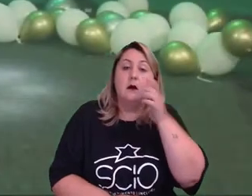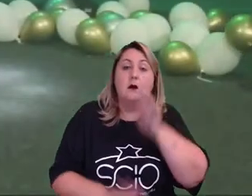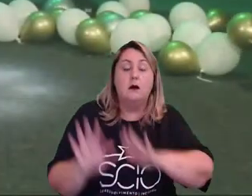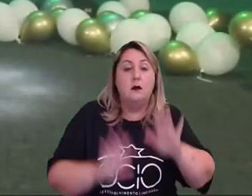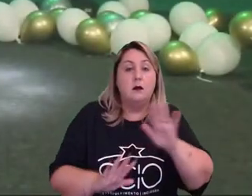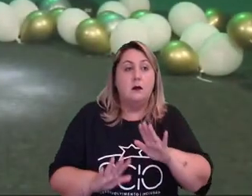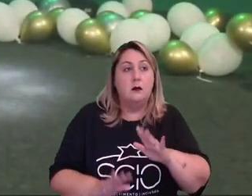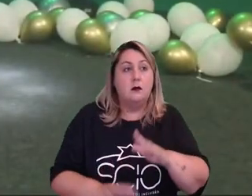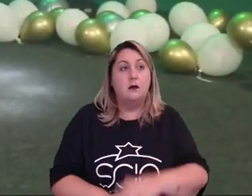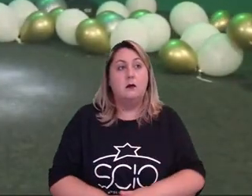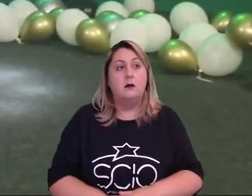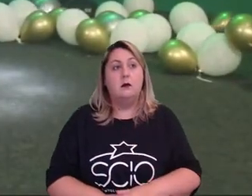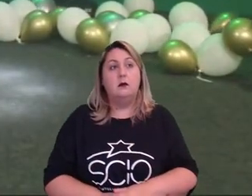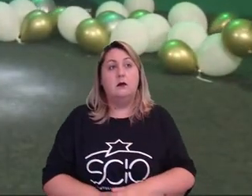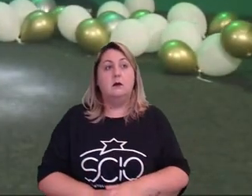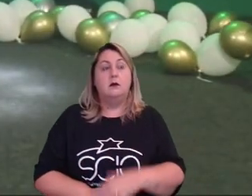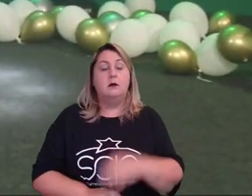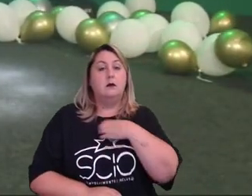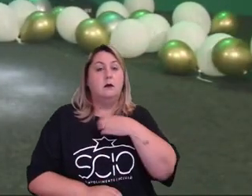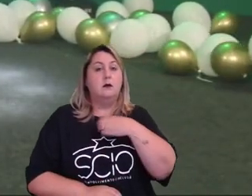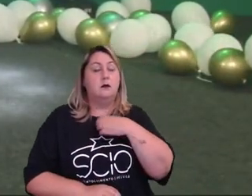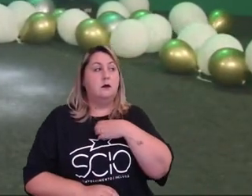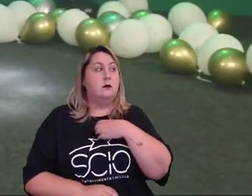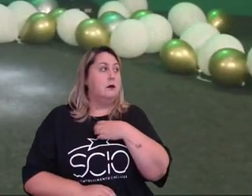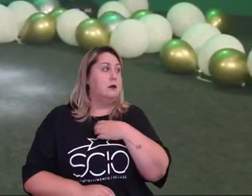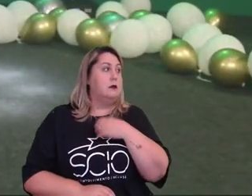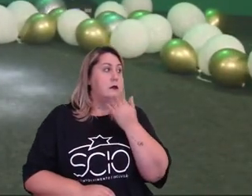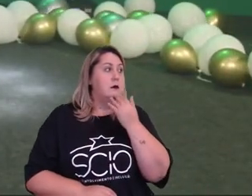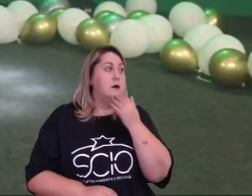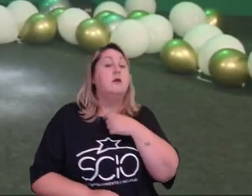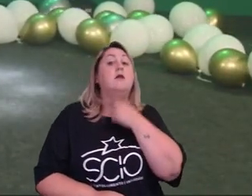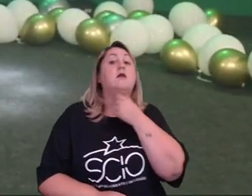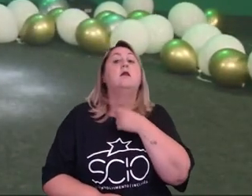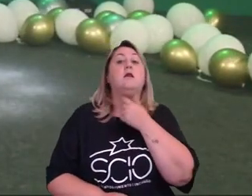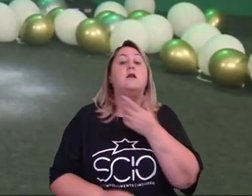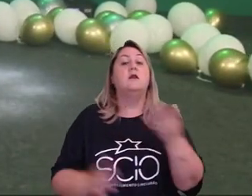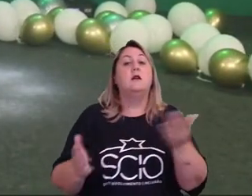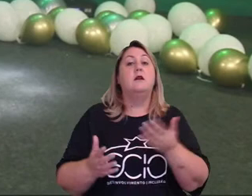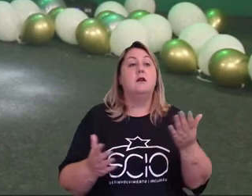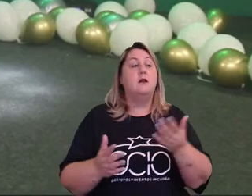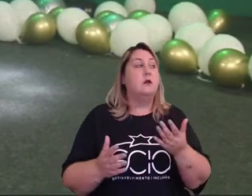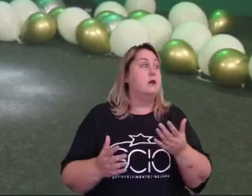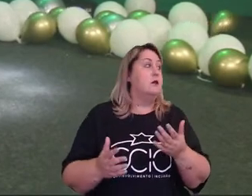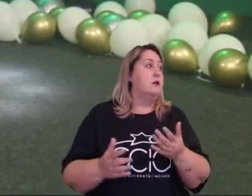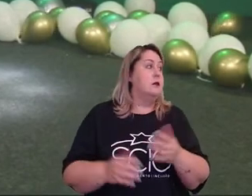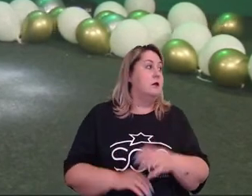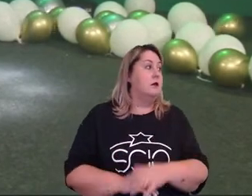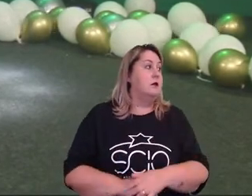talvez vocês estejam sentindo um pouquinho de falha aí, às vezes, na minha voz. Hoje eu peguei